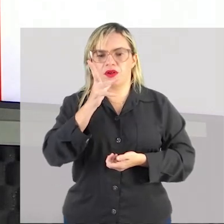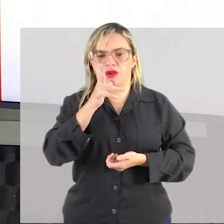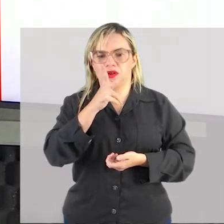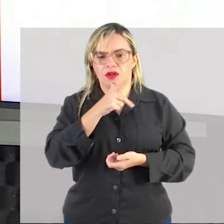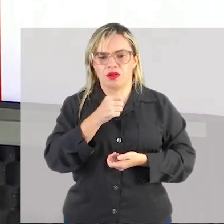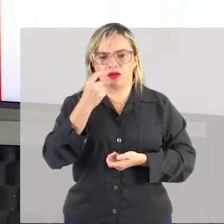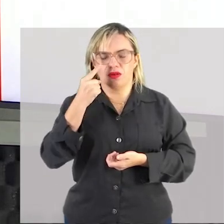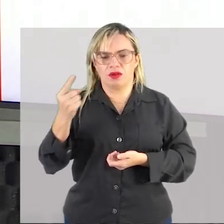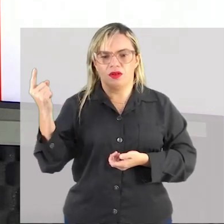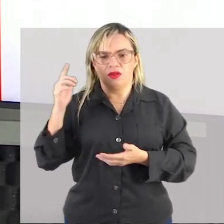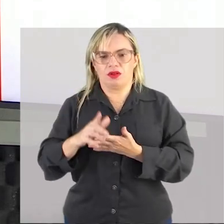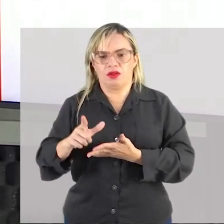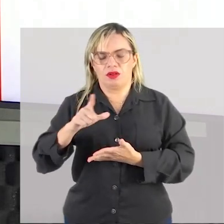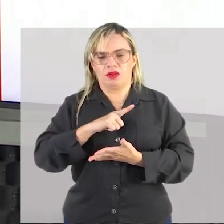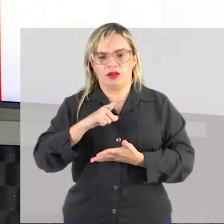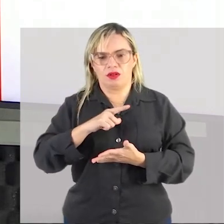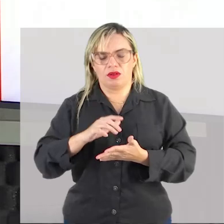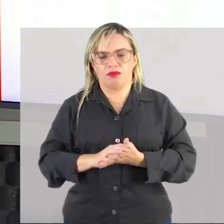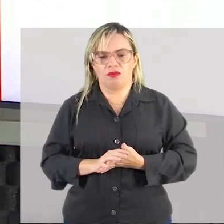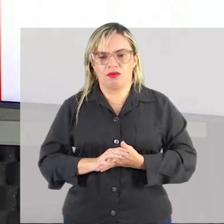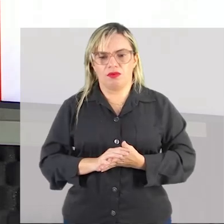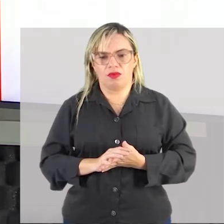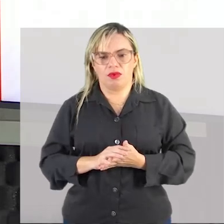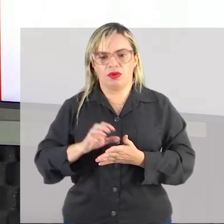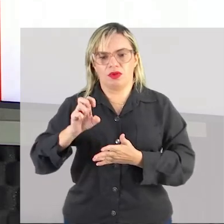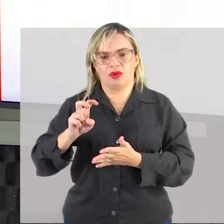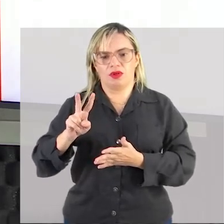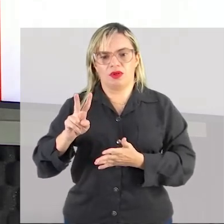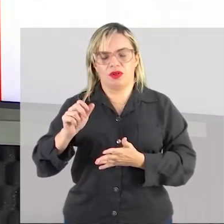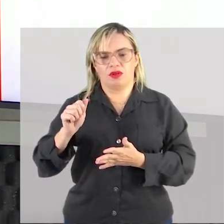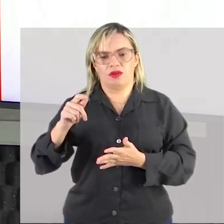Lenta, eu tenho uma evaporação.